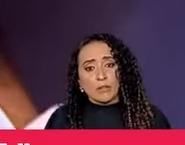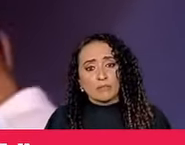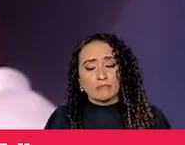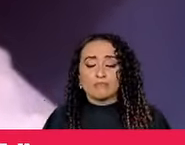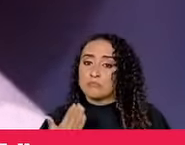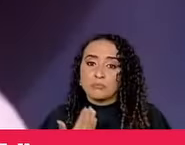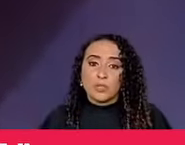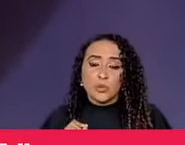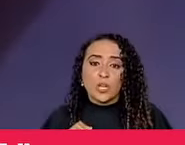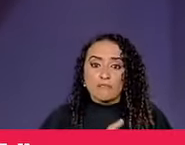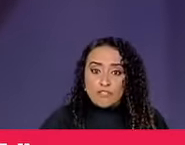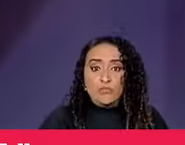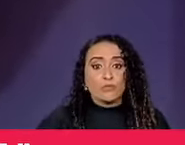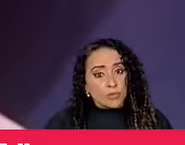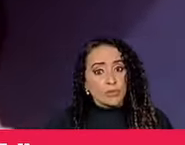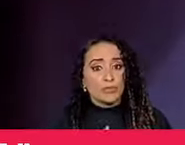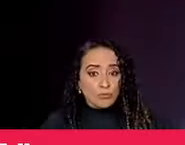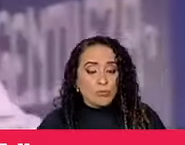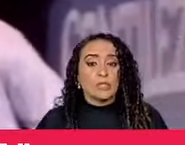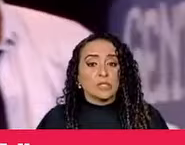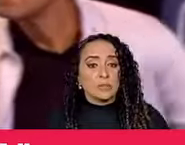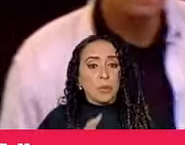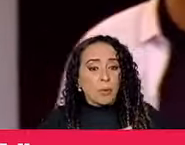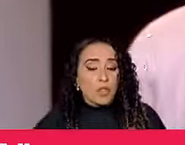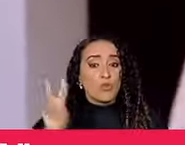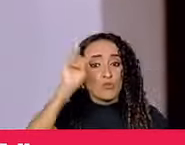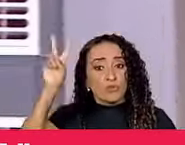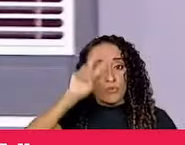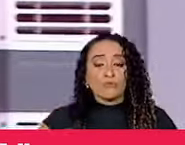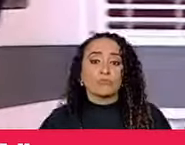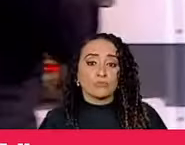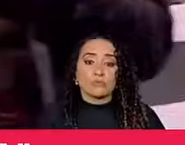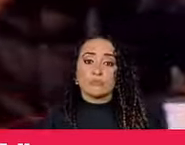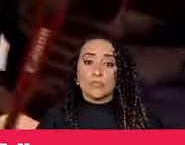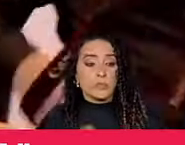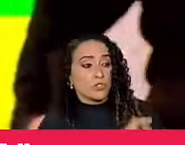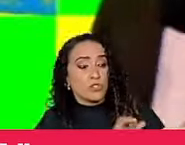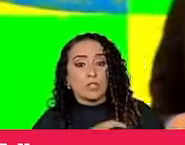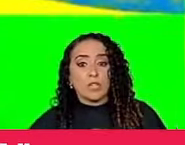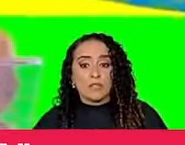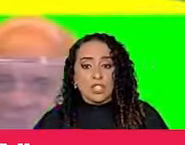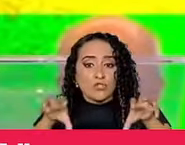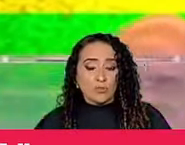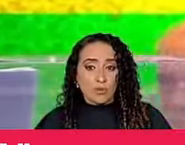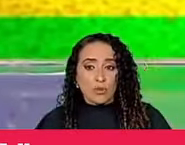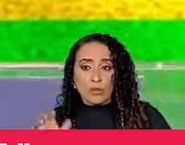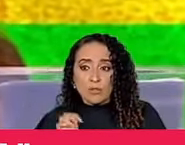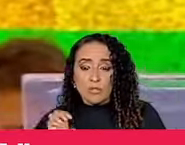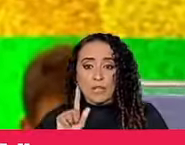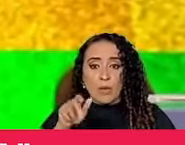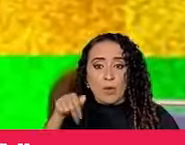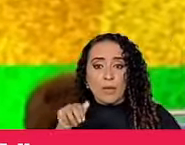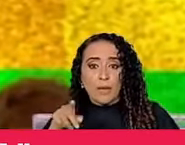Rio de Janeiro foi perdendo investimento, o Rio de Janeiro foi perdendo história, o Rio de Janeiro depois teve a divisão do estado da Guanabara. Ou